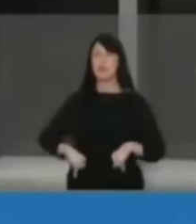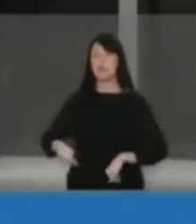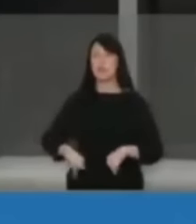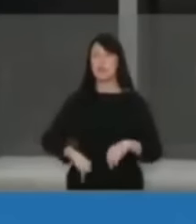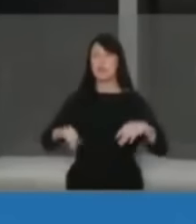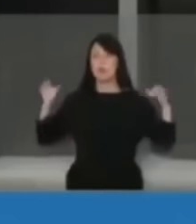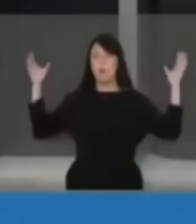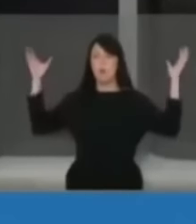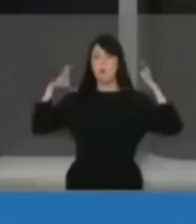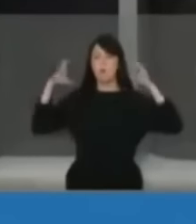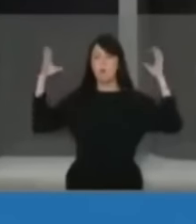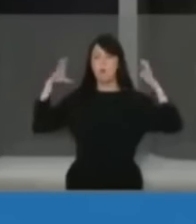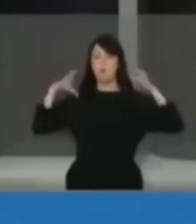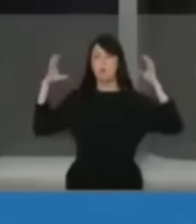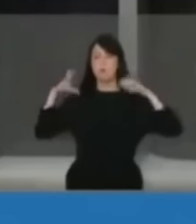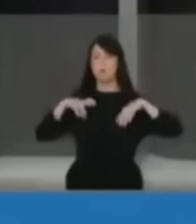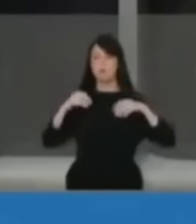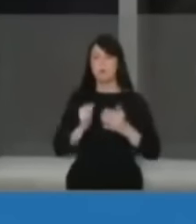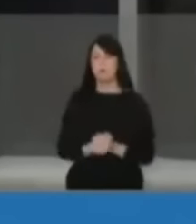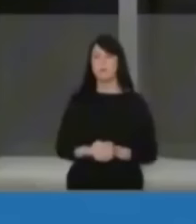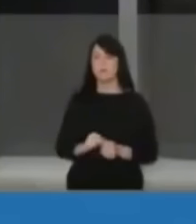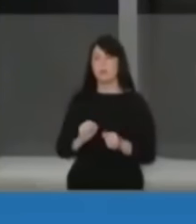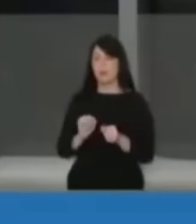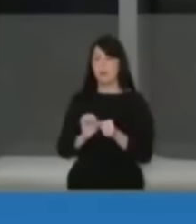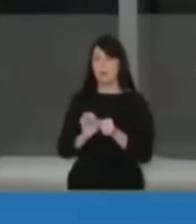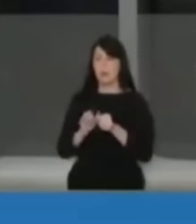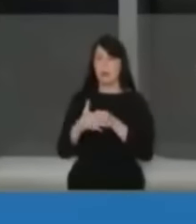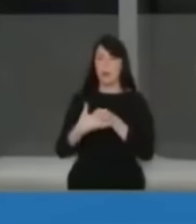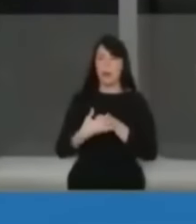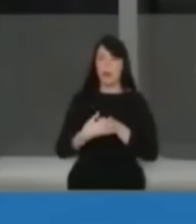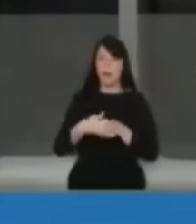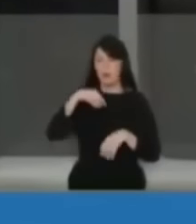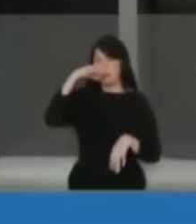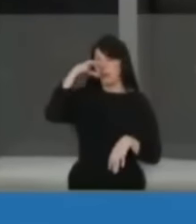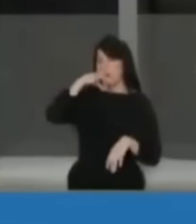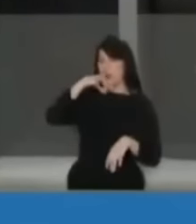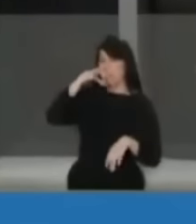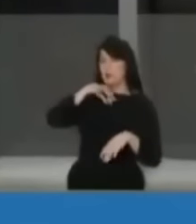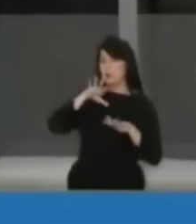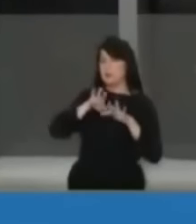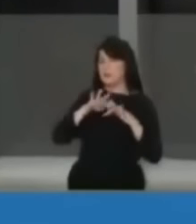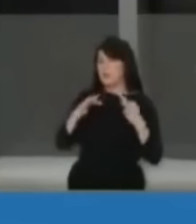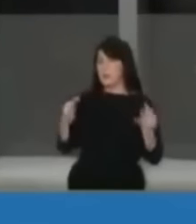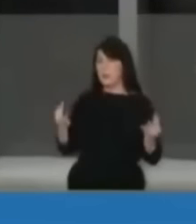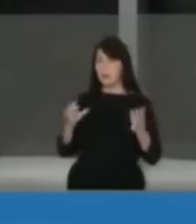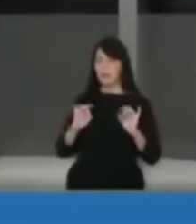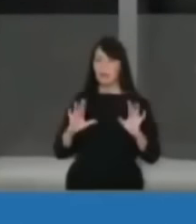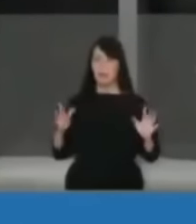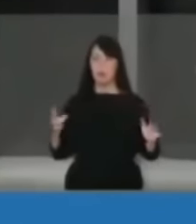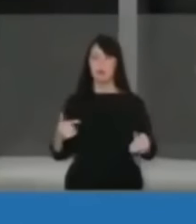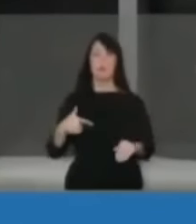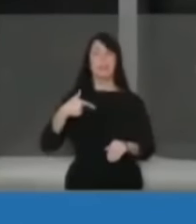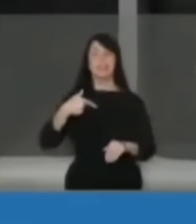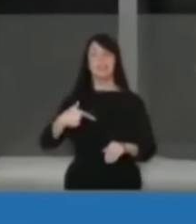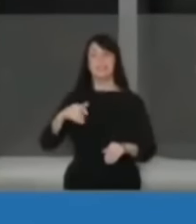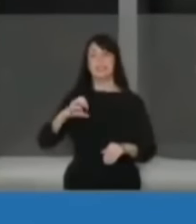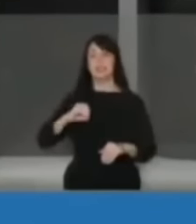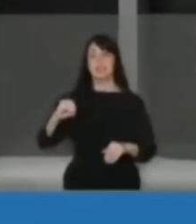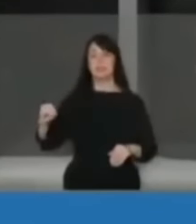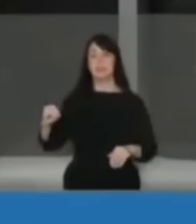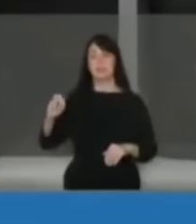quando ele disse que era uma gripezinha, que ele não era coveiro, que ele não estava nem aí, enquanto 700 mil pessoas